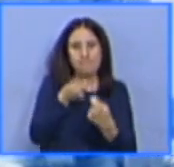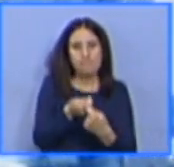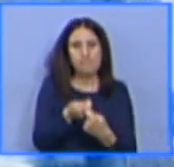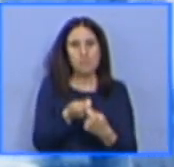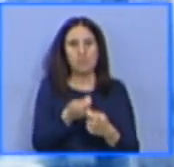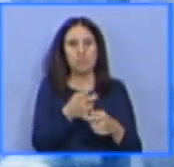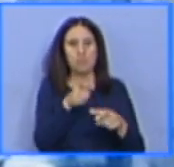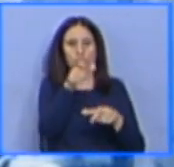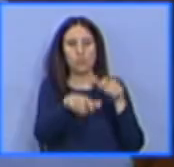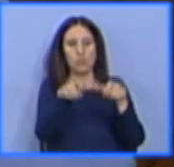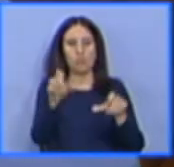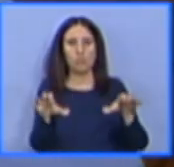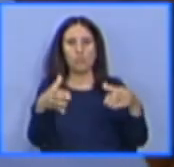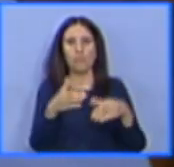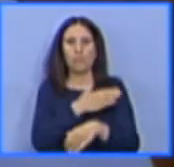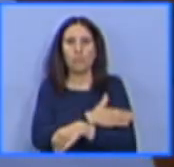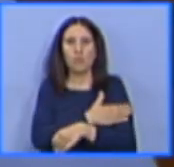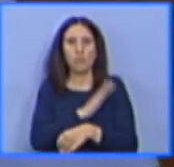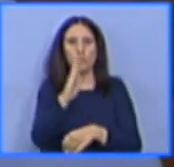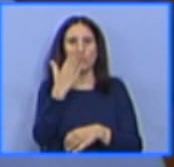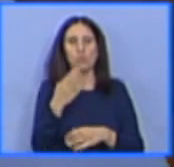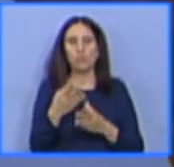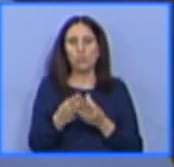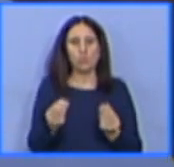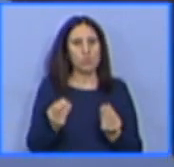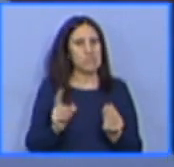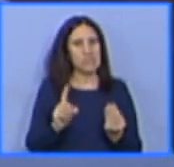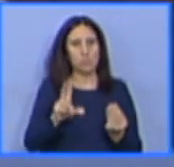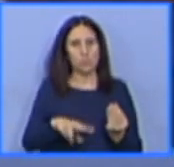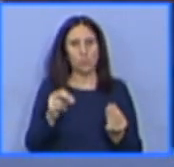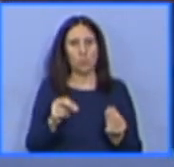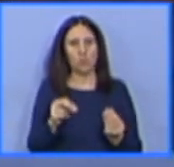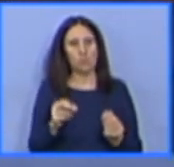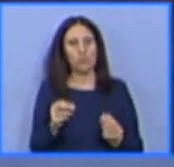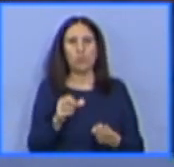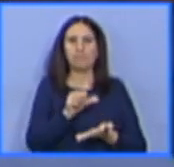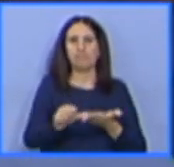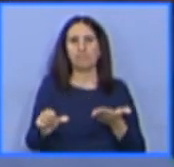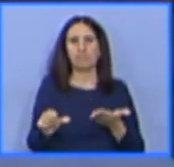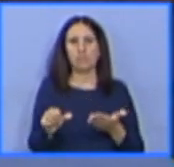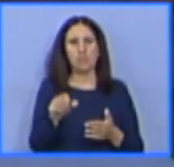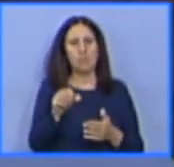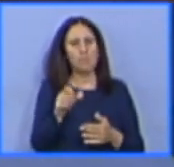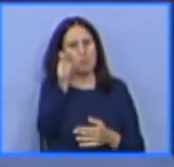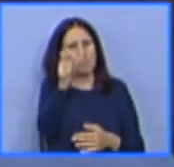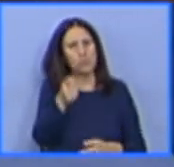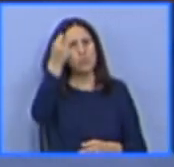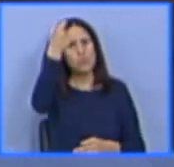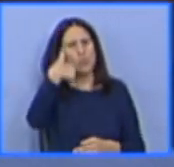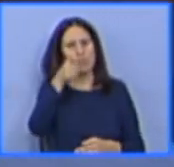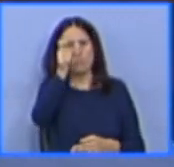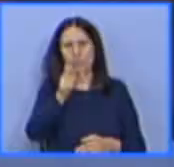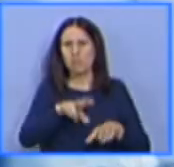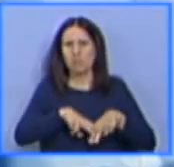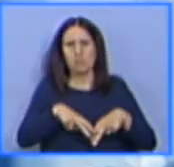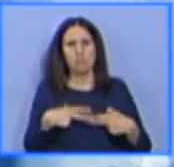extrato mais frágil. Nunca arranjar como solução cruza os braços e ter em conta a história da pessoa. A pessoa é riquíssima,